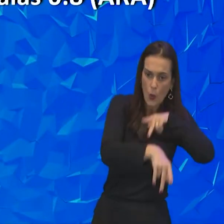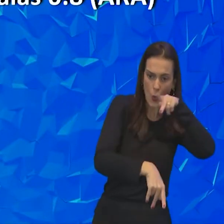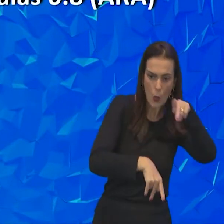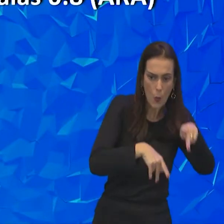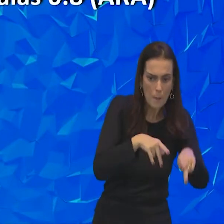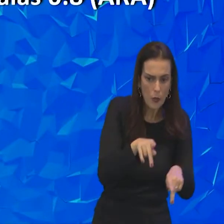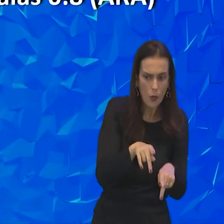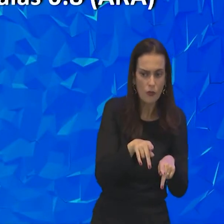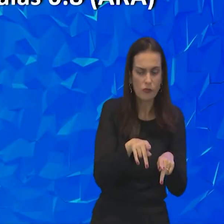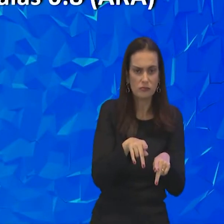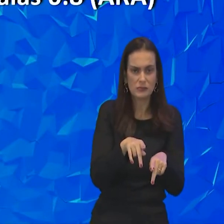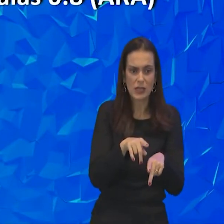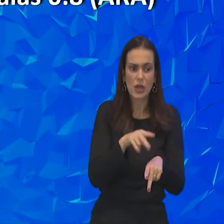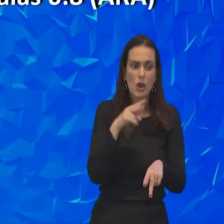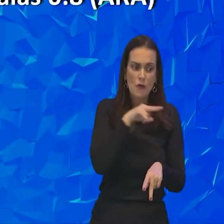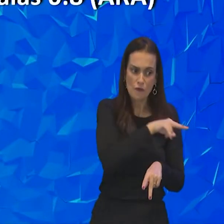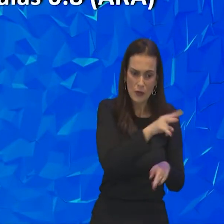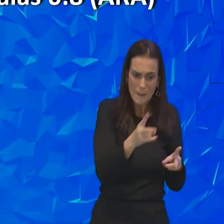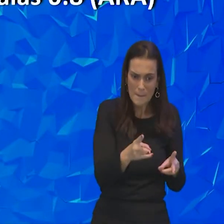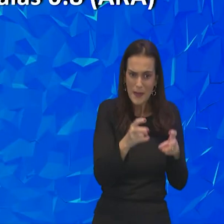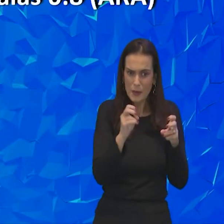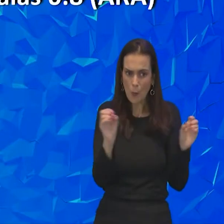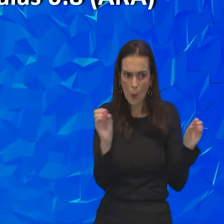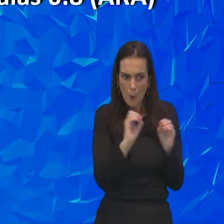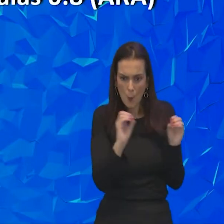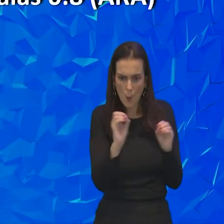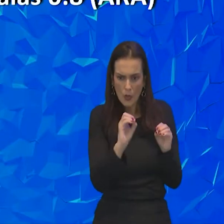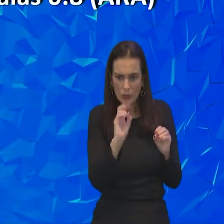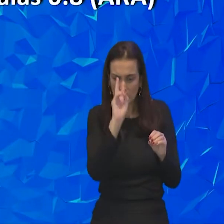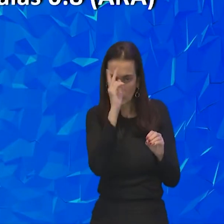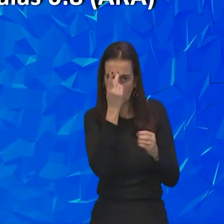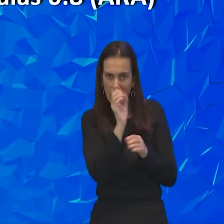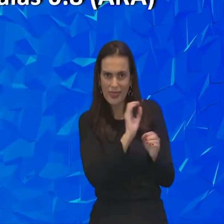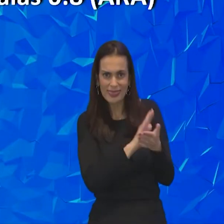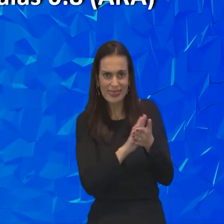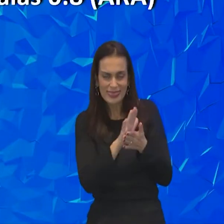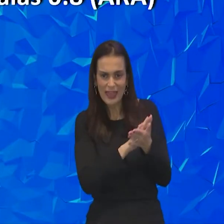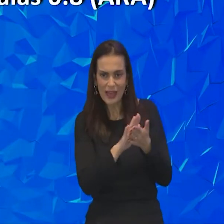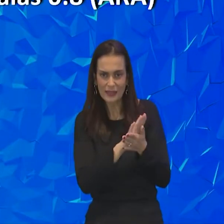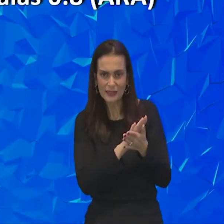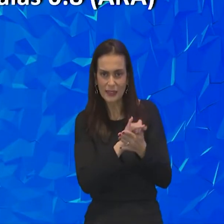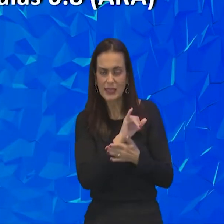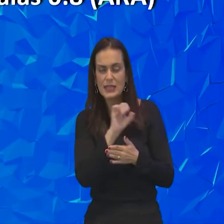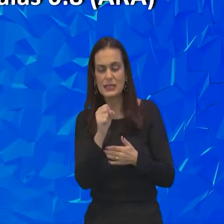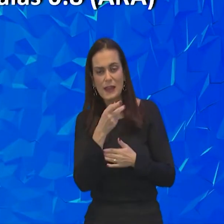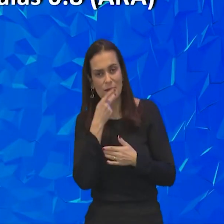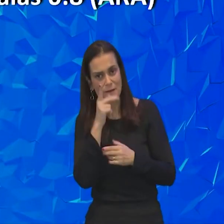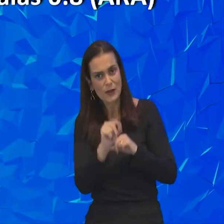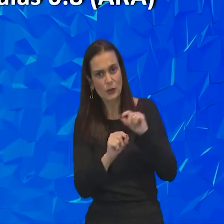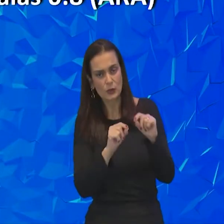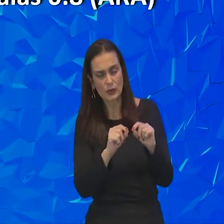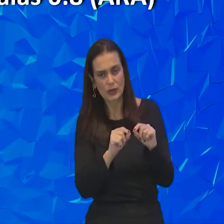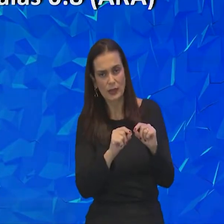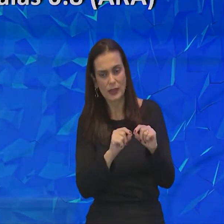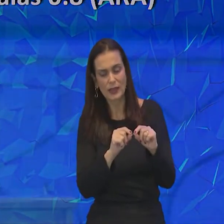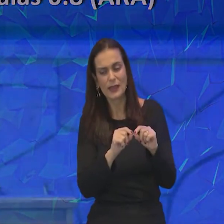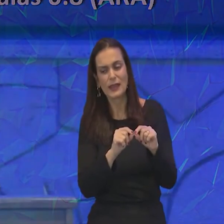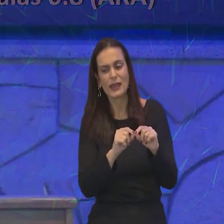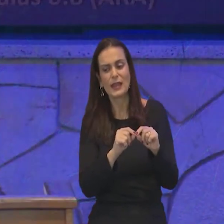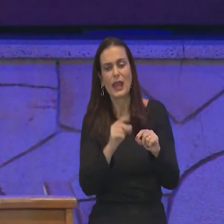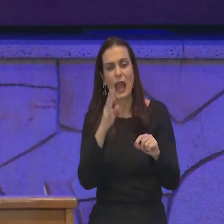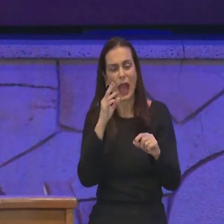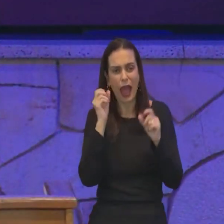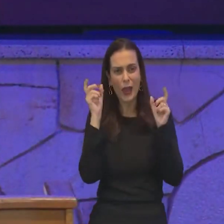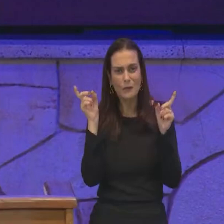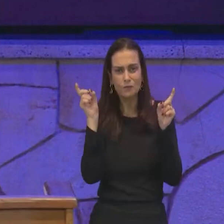vão entender, vocês verão, mas não perceberão. Isaías torna insensível o coração desse povo, endurece-lhe os ouvidos e fecha-lhes os